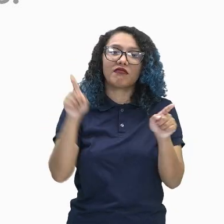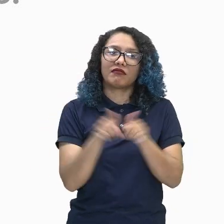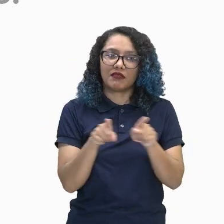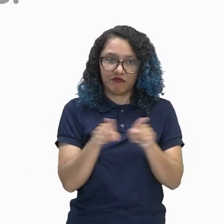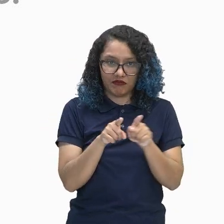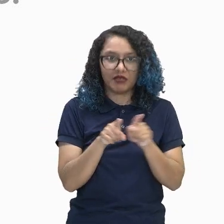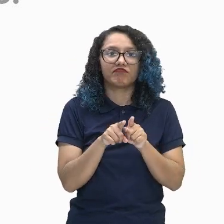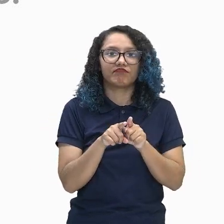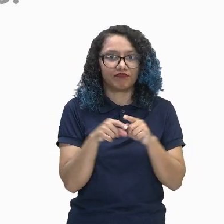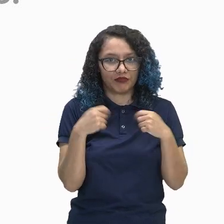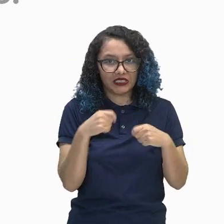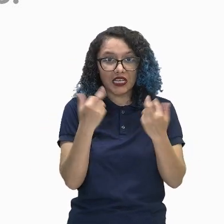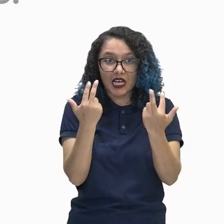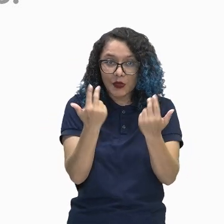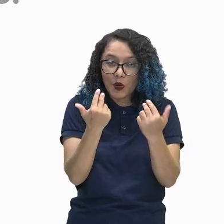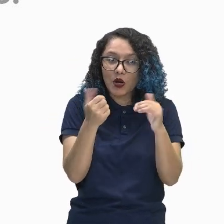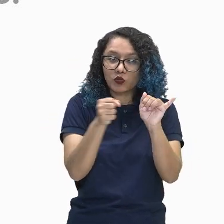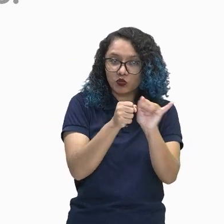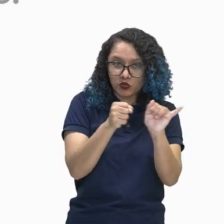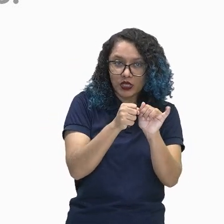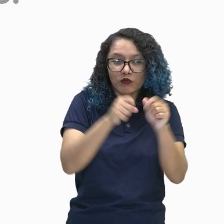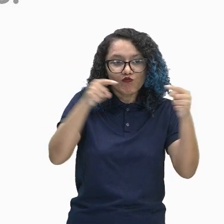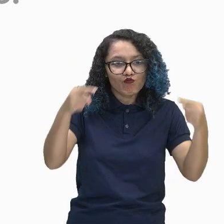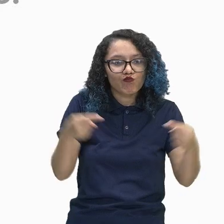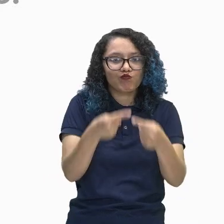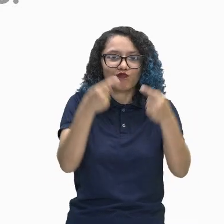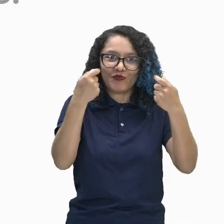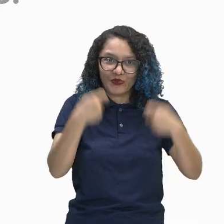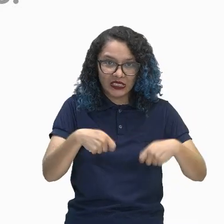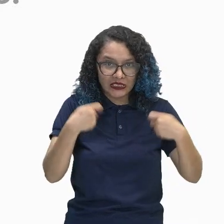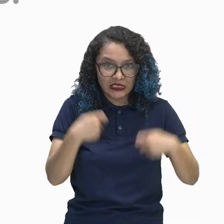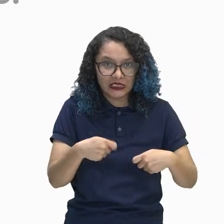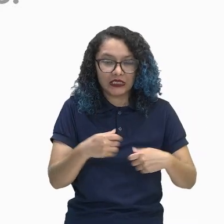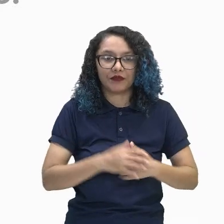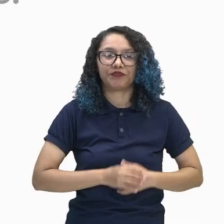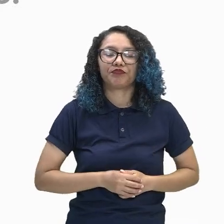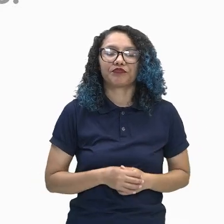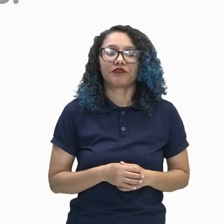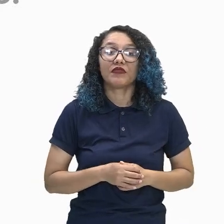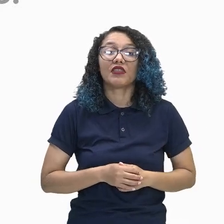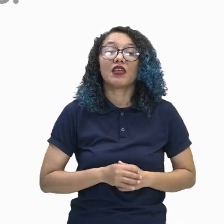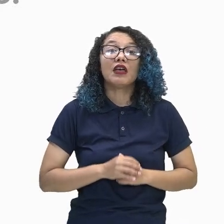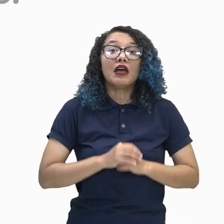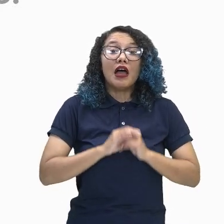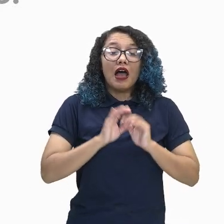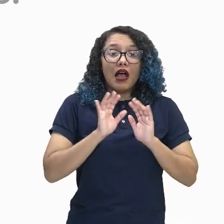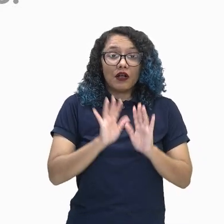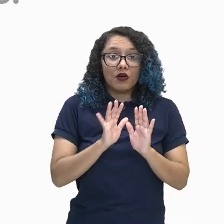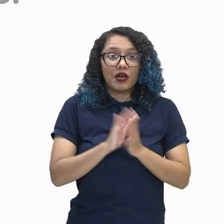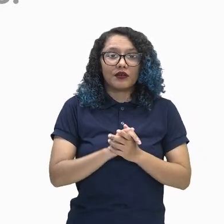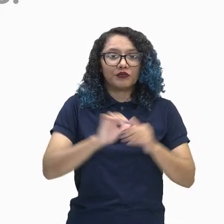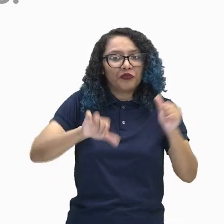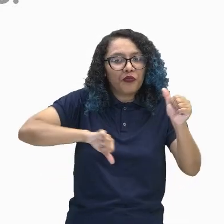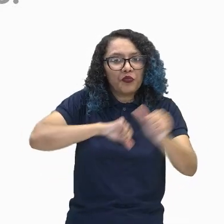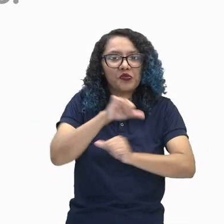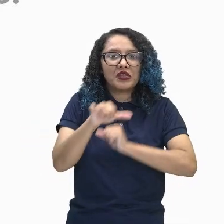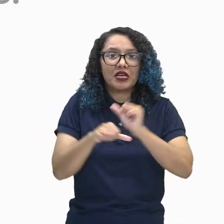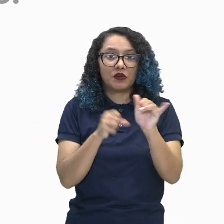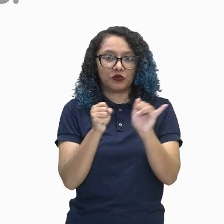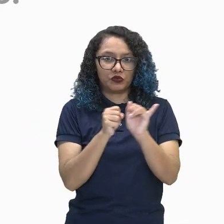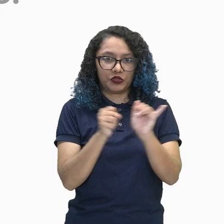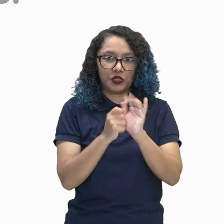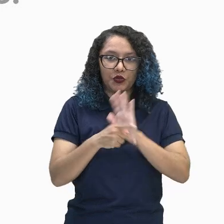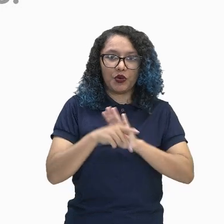singular também, concordando com o sujeito da oração. Agora, observe quando a gente troca o sujeito da oração, como